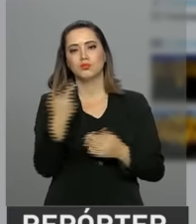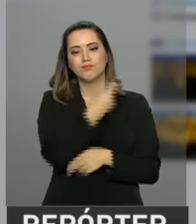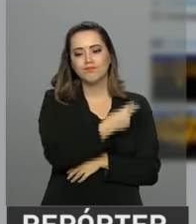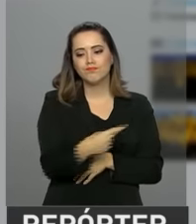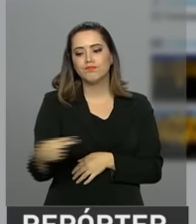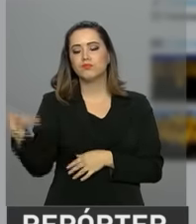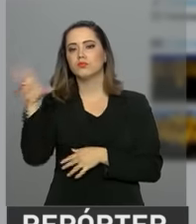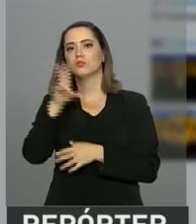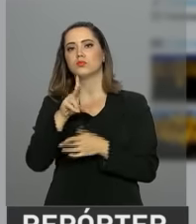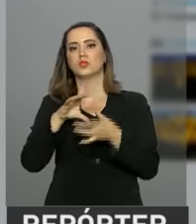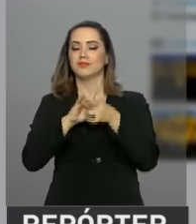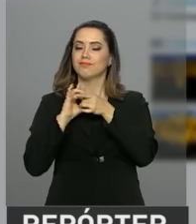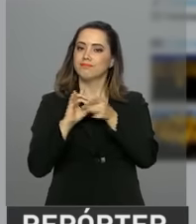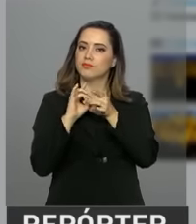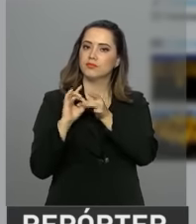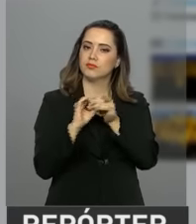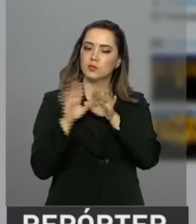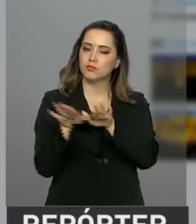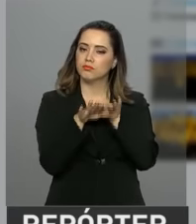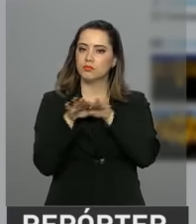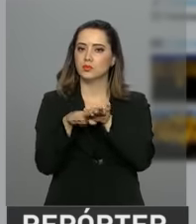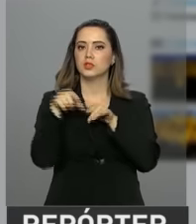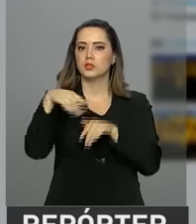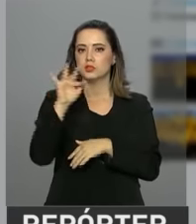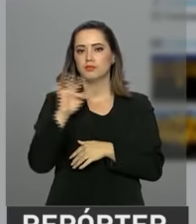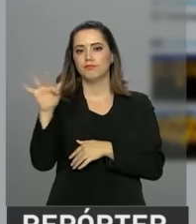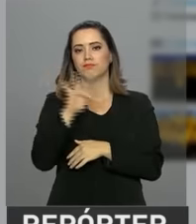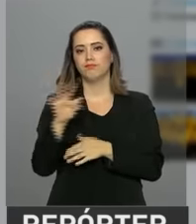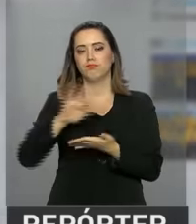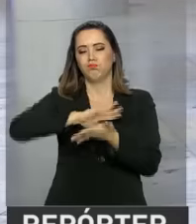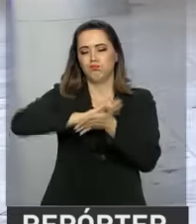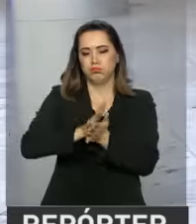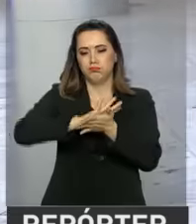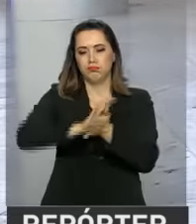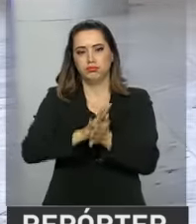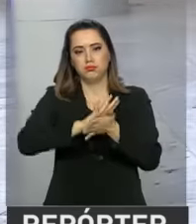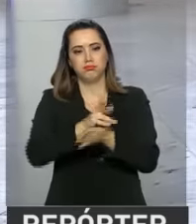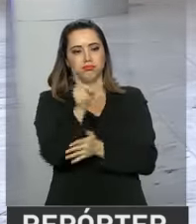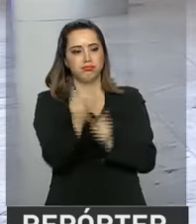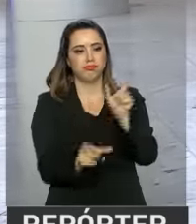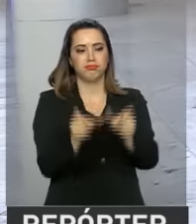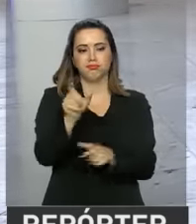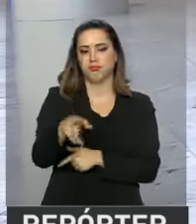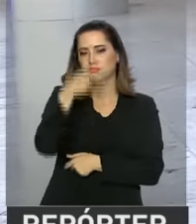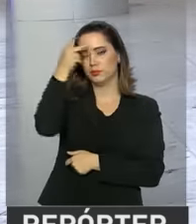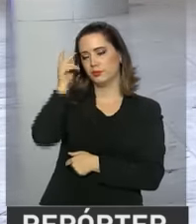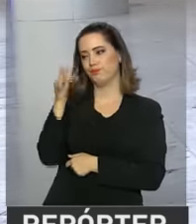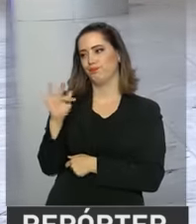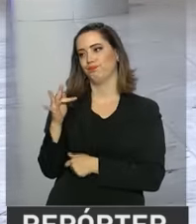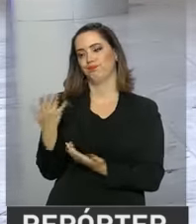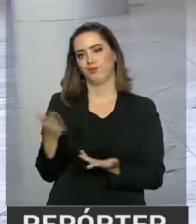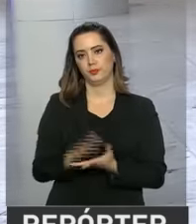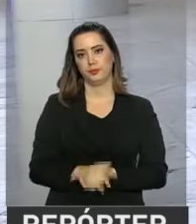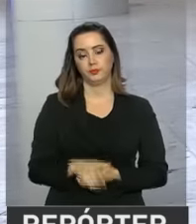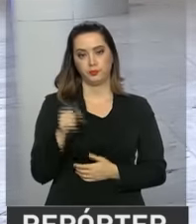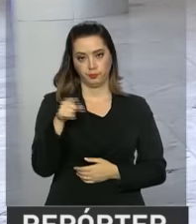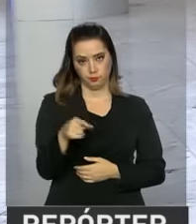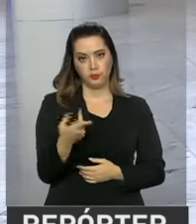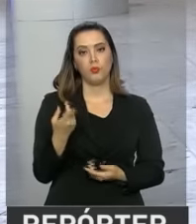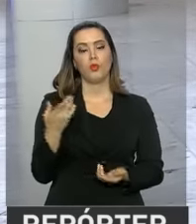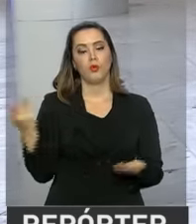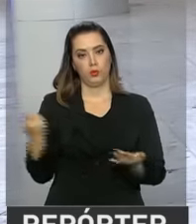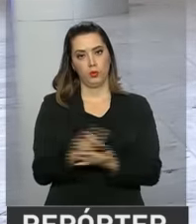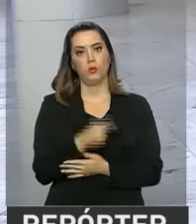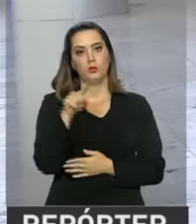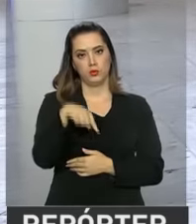fraternidade, um ataque destrua a vida de tantos cidadãos. As agências internacionais confirmaram que esse ataque foi